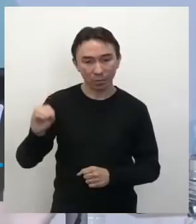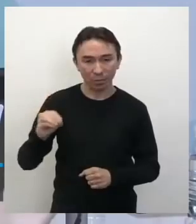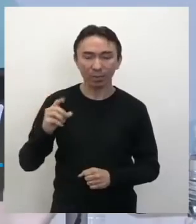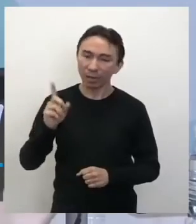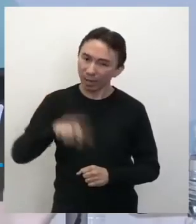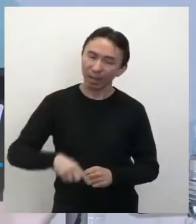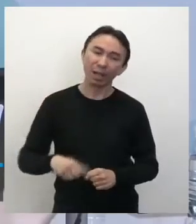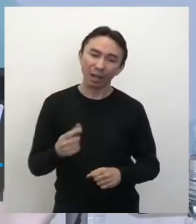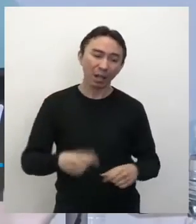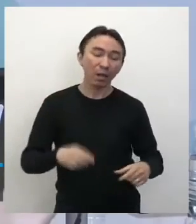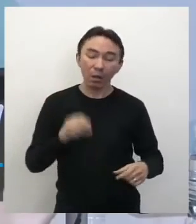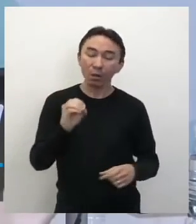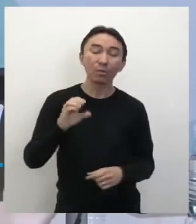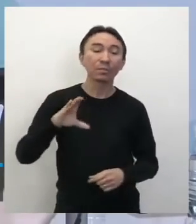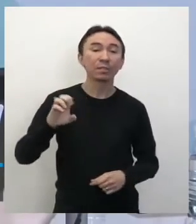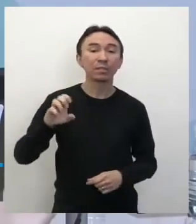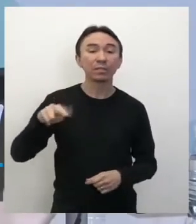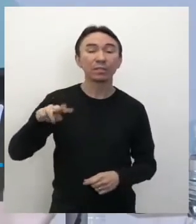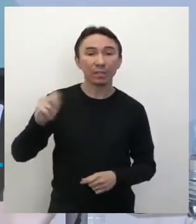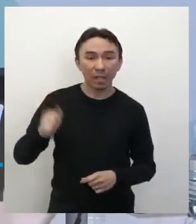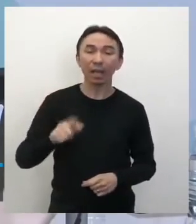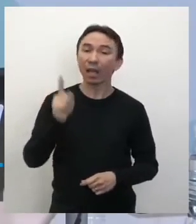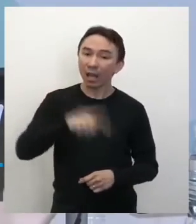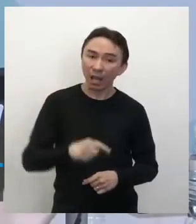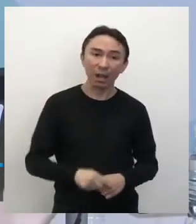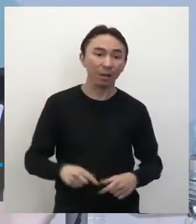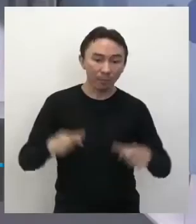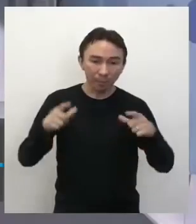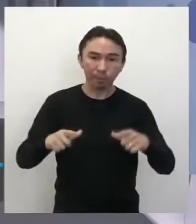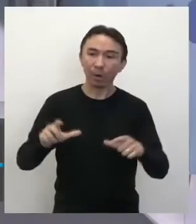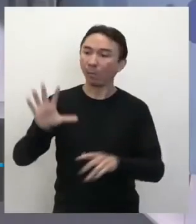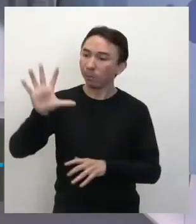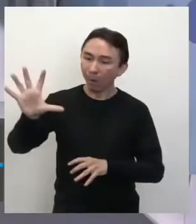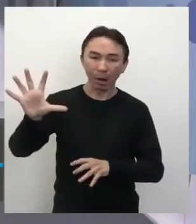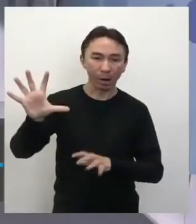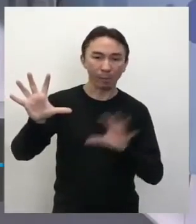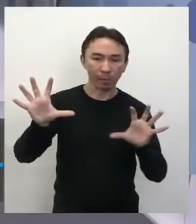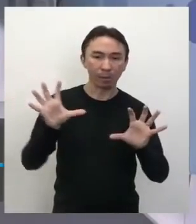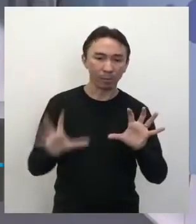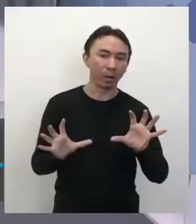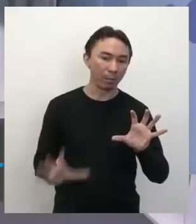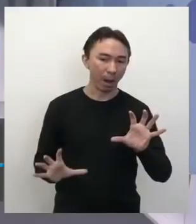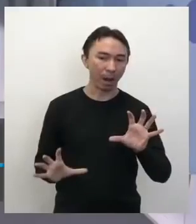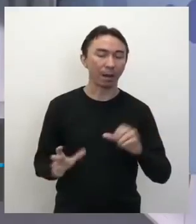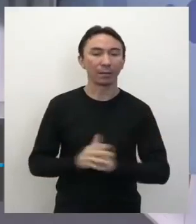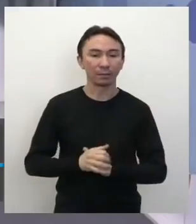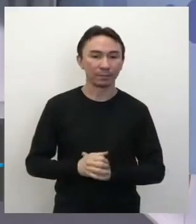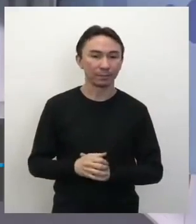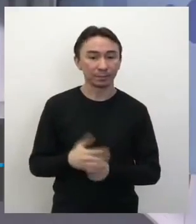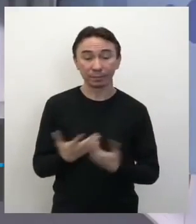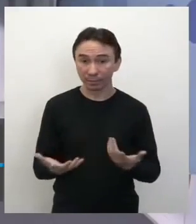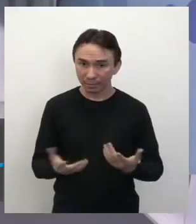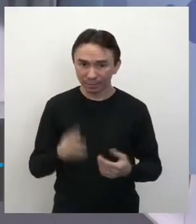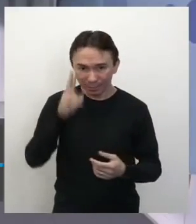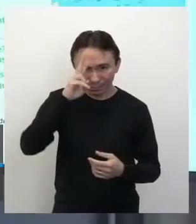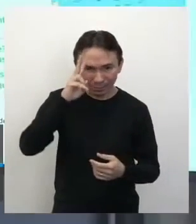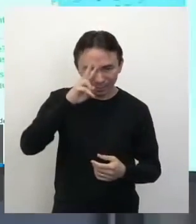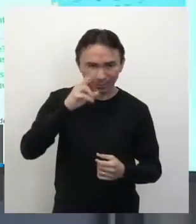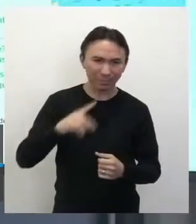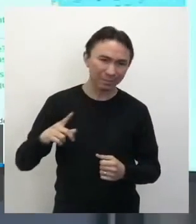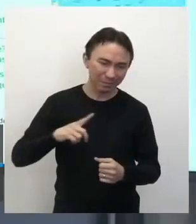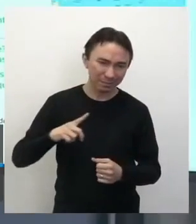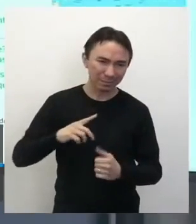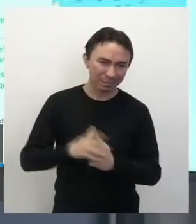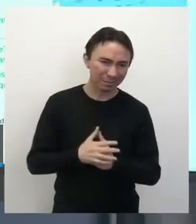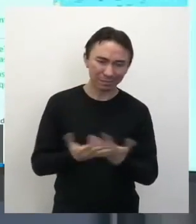continent. Tropical climate, beautiful nature. Wow. That's it, yeah. Uhum. Então, lembrando, né, gente, que a gente tem, tem os estereótipos, né, que a